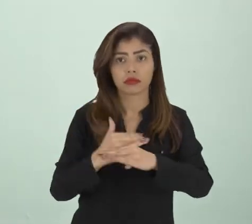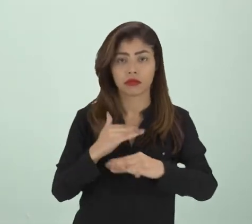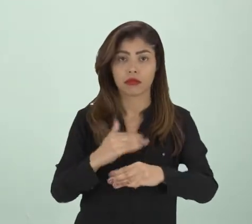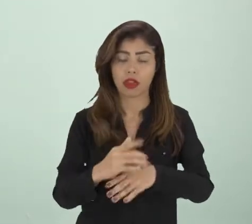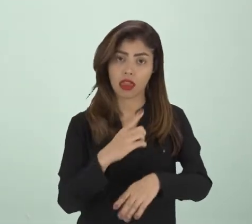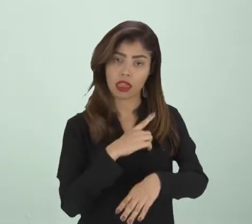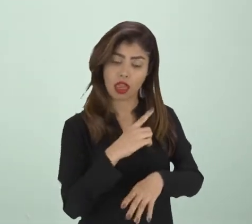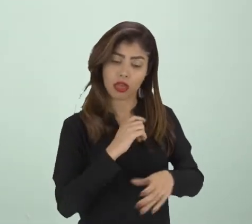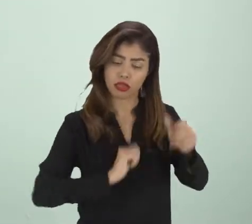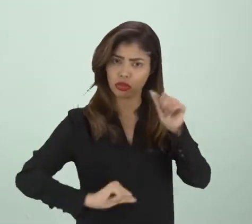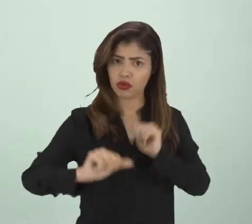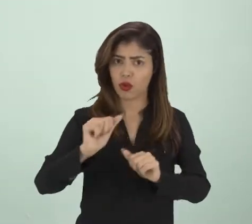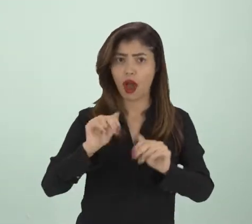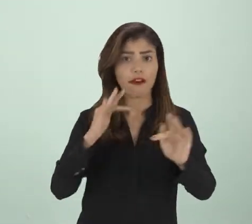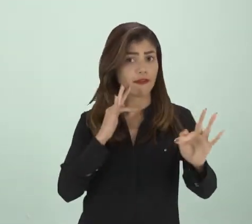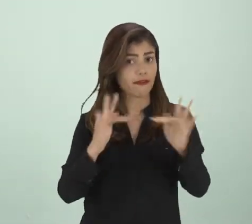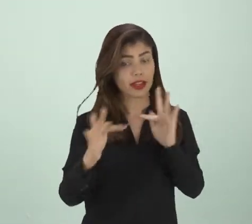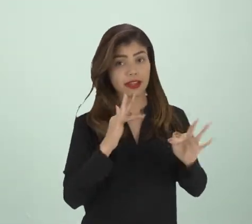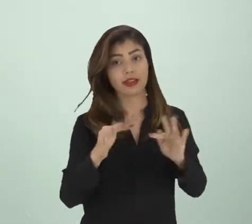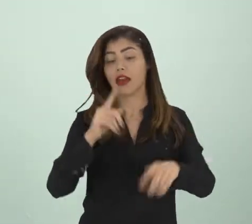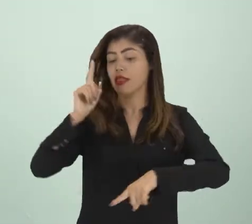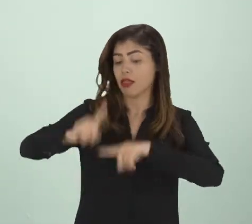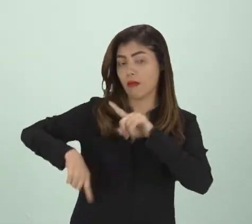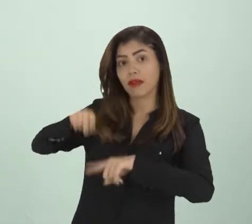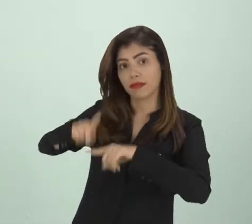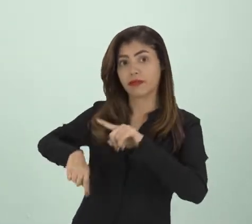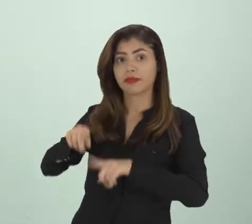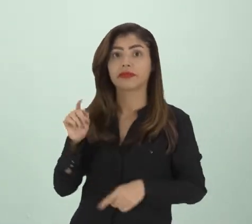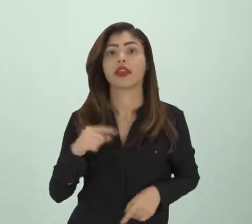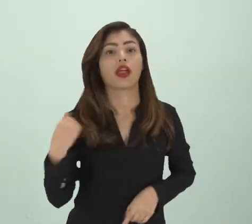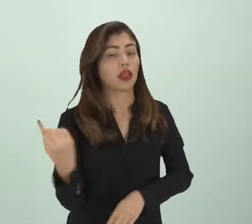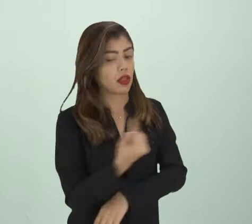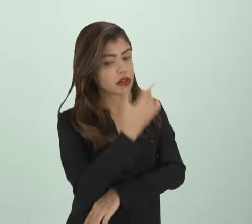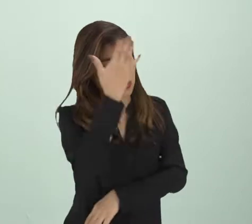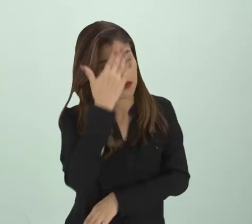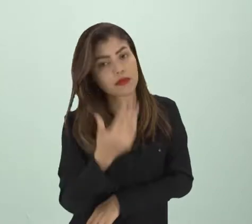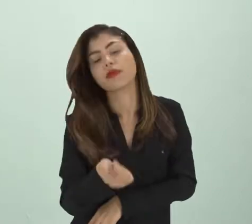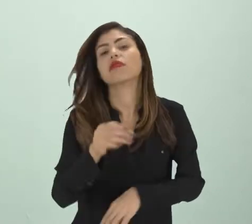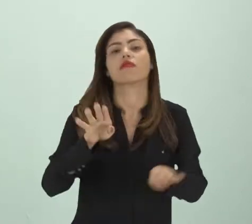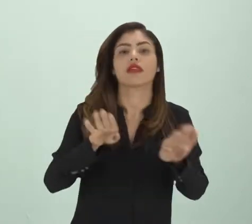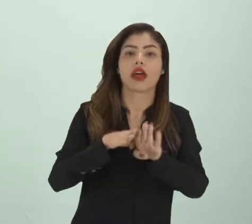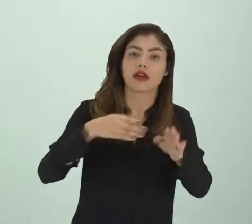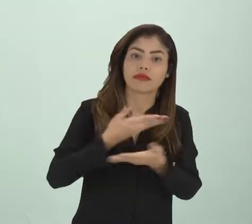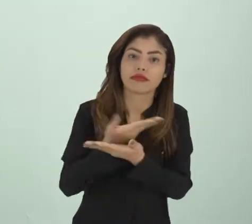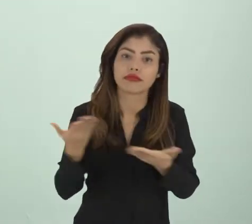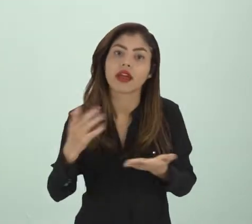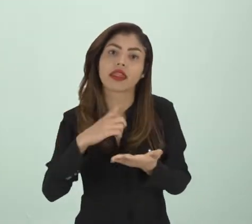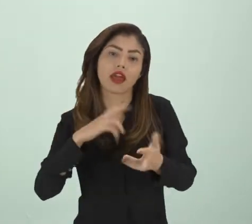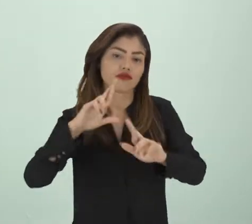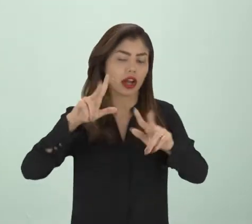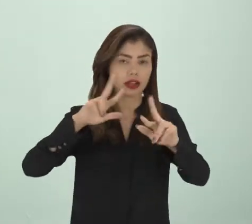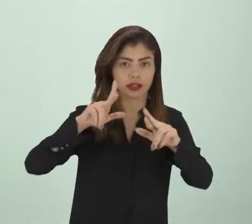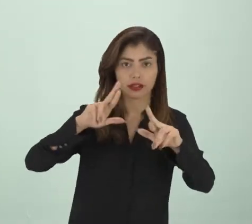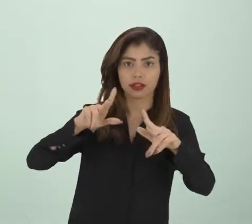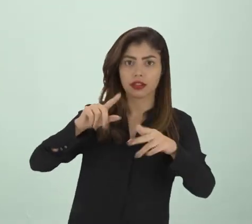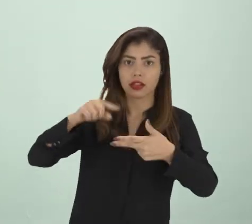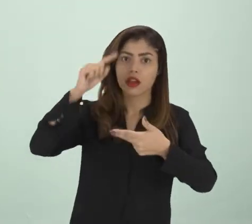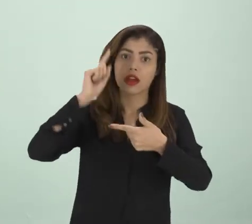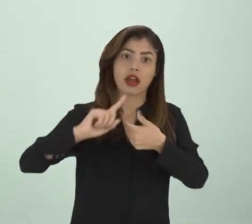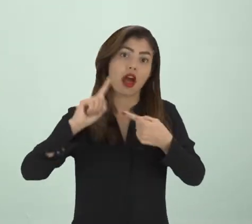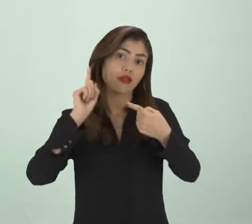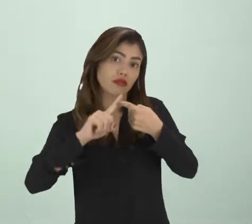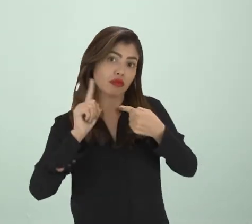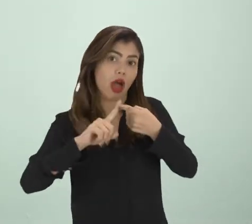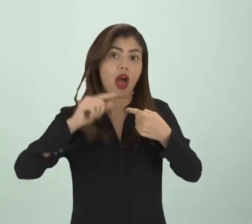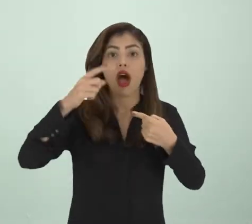aquela em que há mudança de estado físico na matéria. Nós sabemos que a matéria ela se apresenta em três estados distintos, né? Lá, o